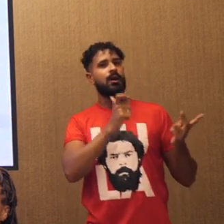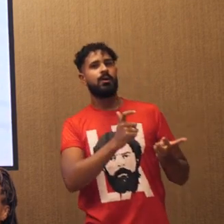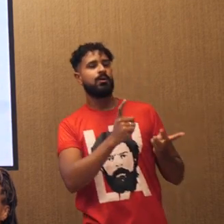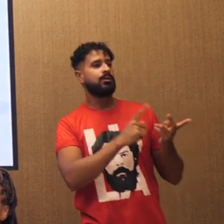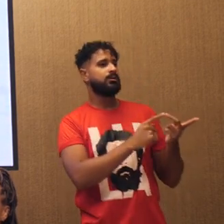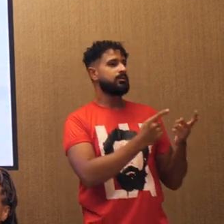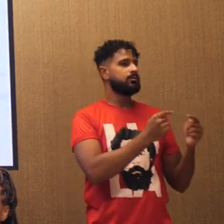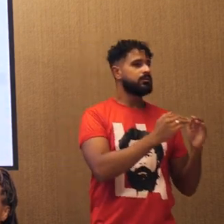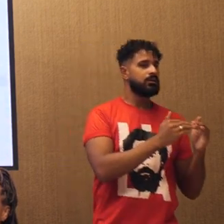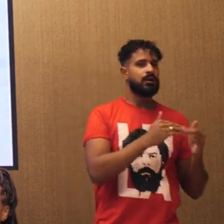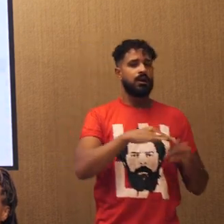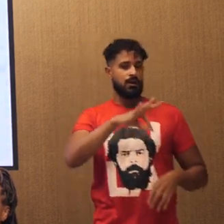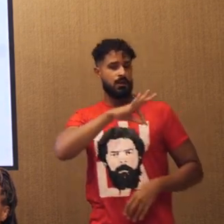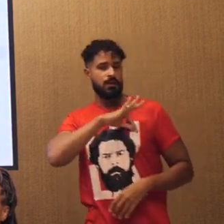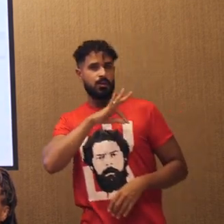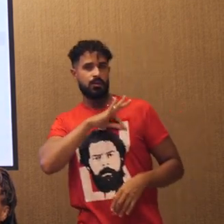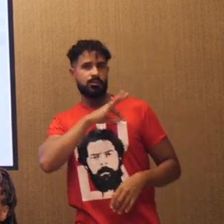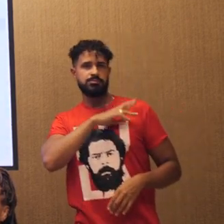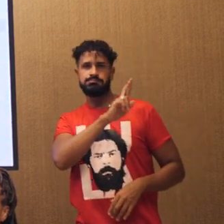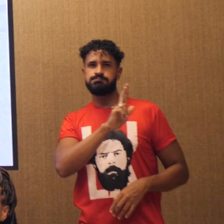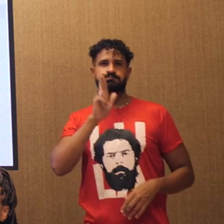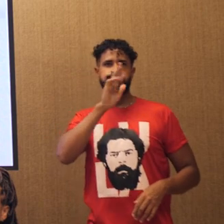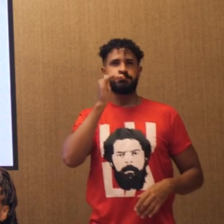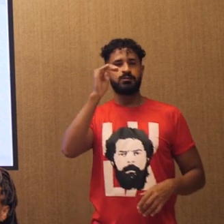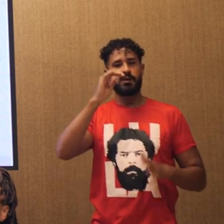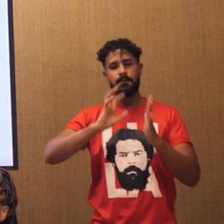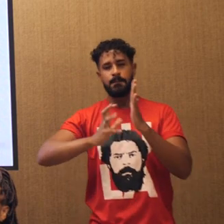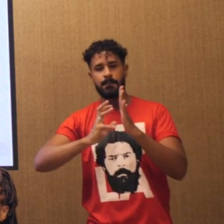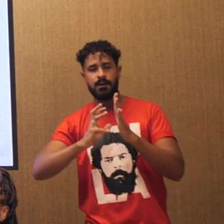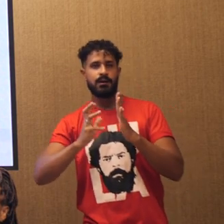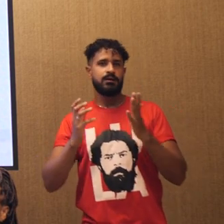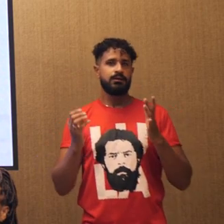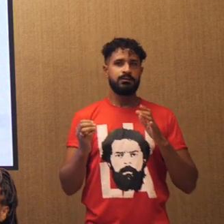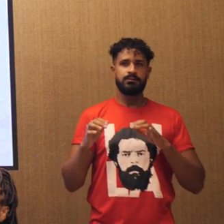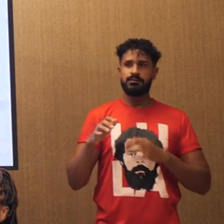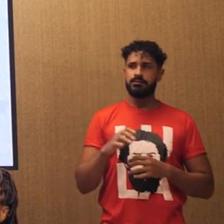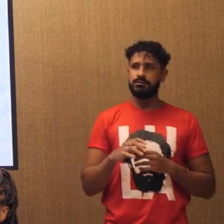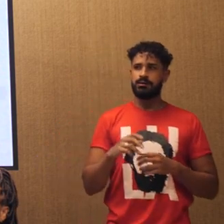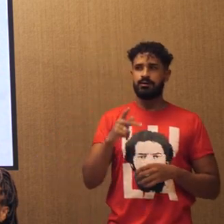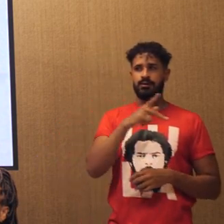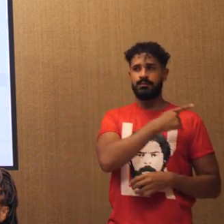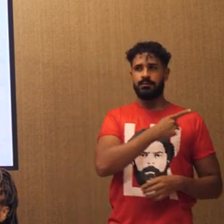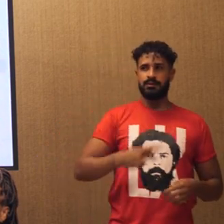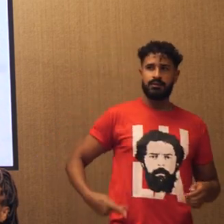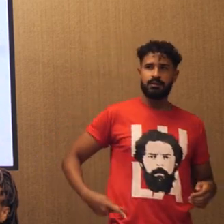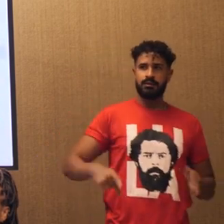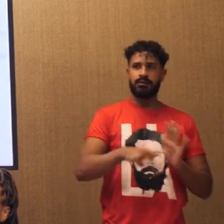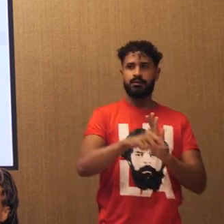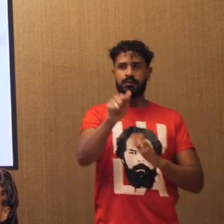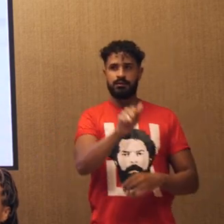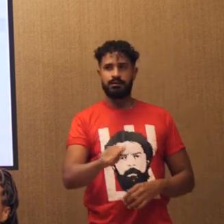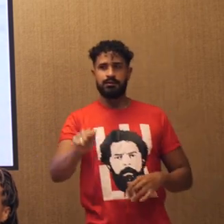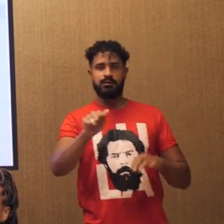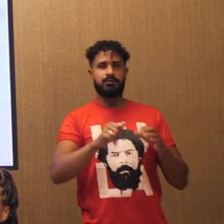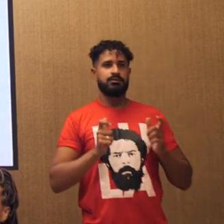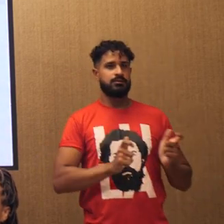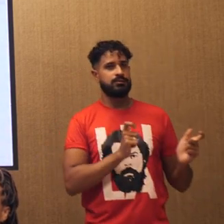está? A polícia militar, o comandante, os partidos políticos, o presidente das associações de bairro.